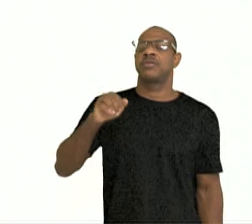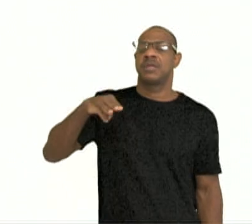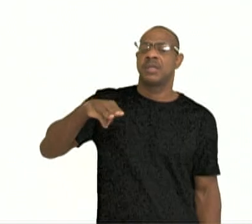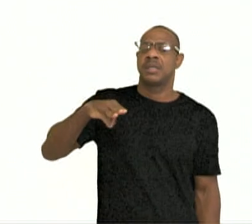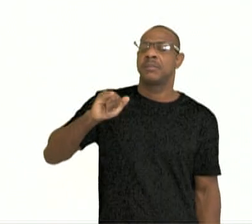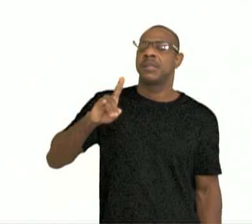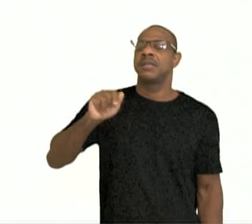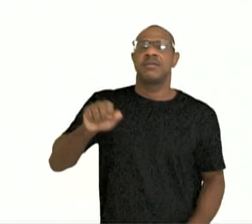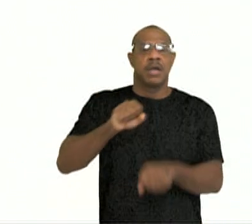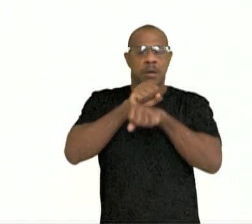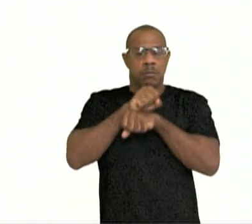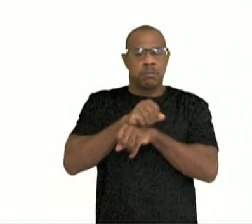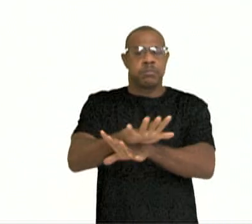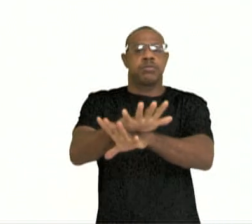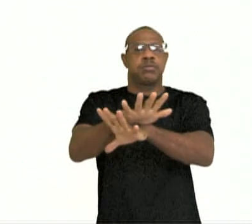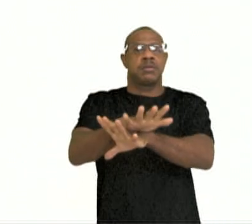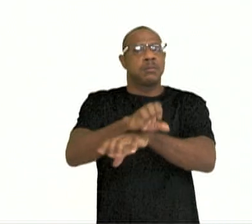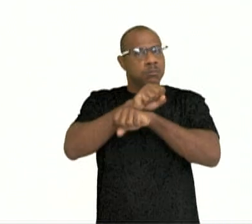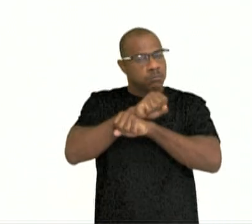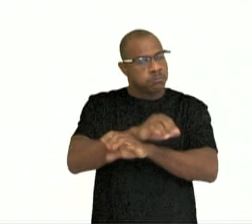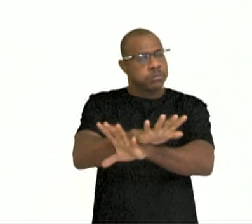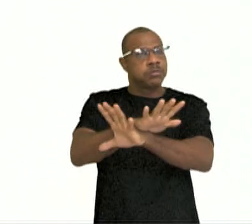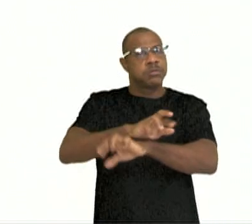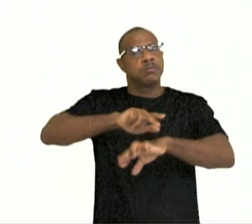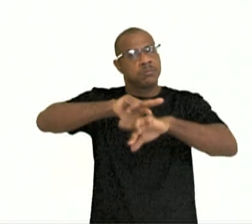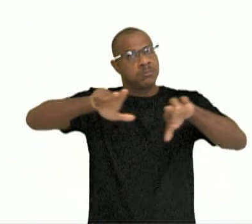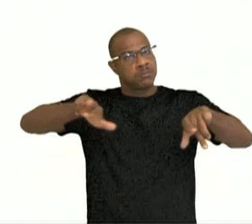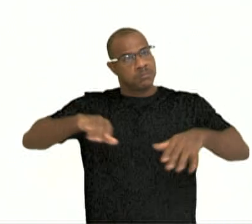né? Várias. Então, as várias